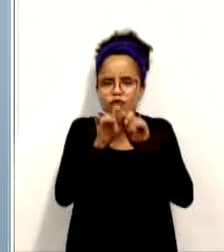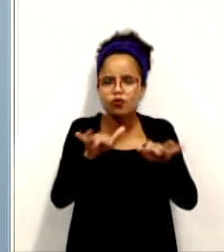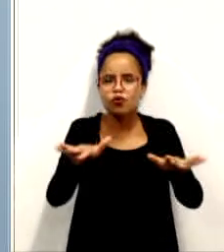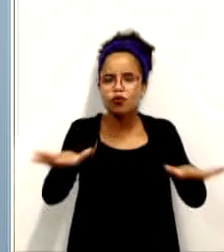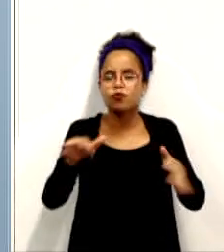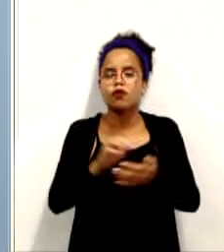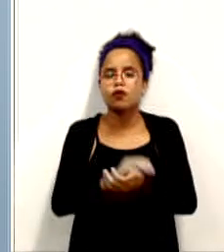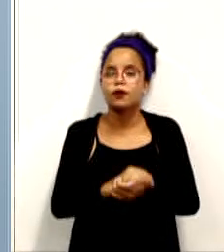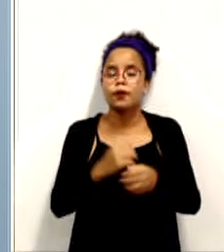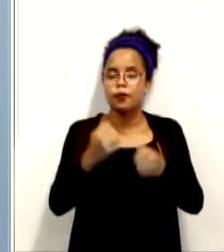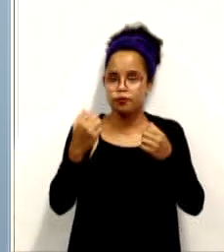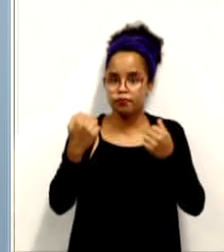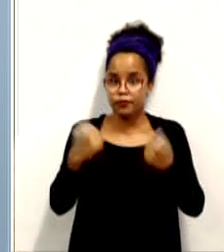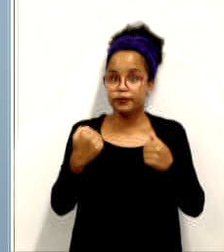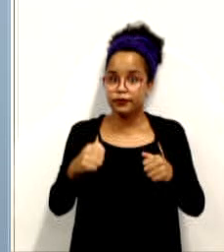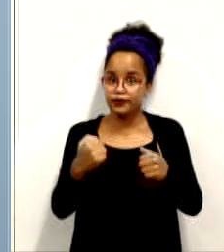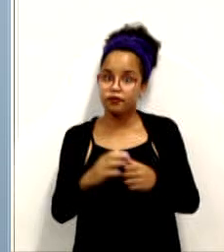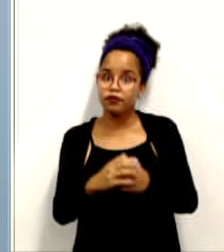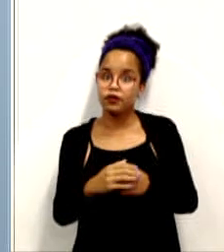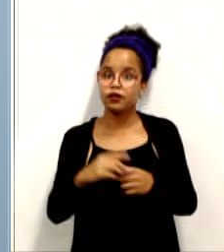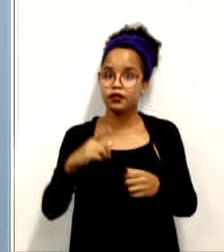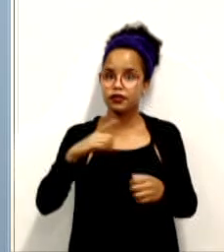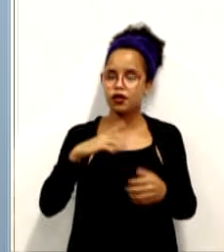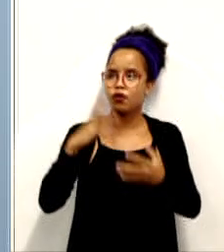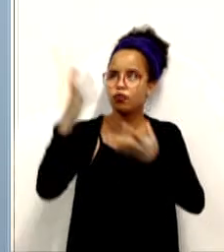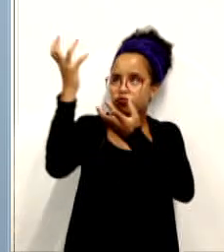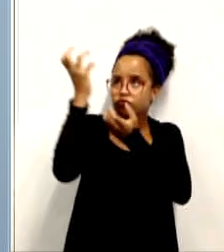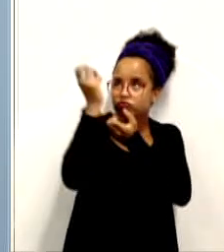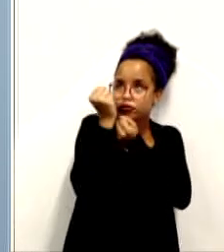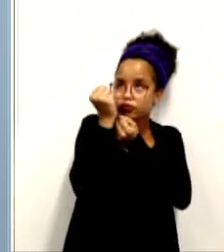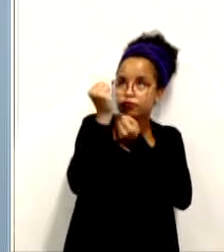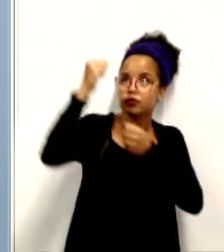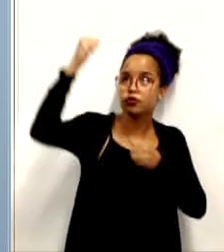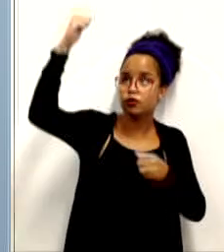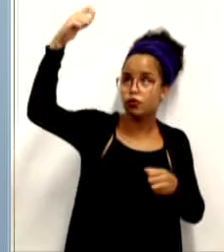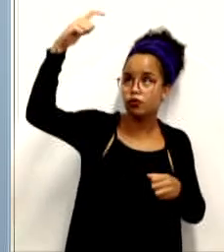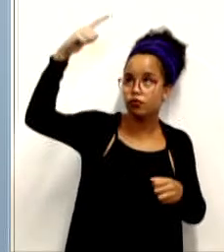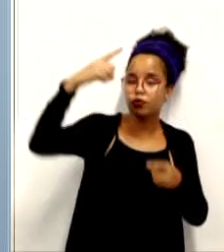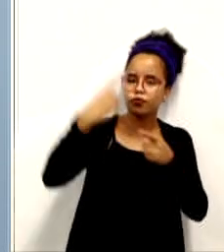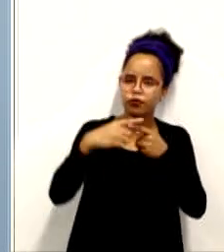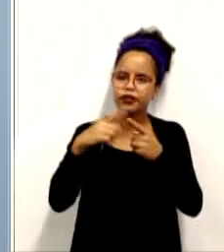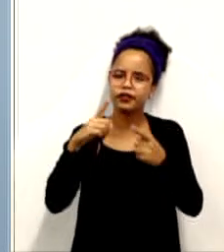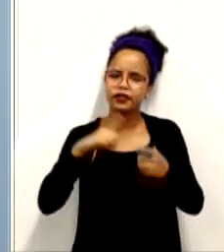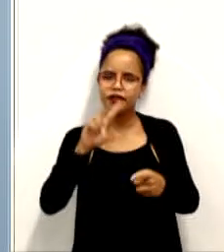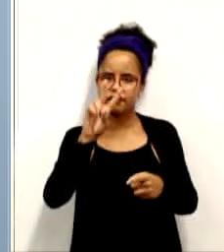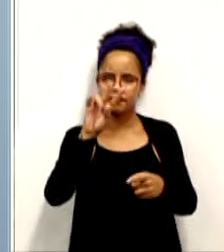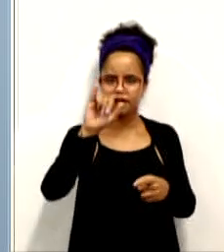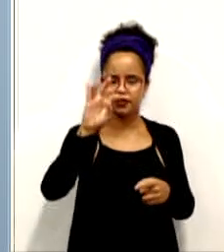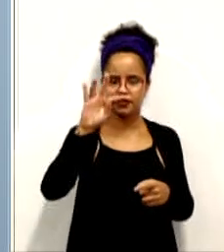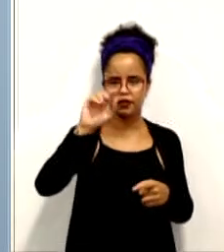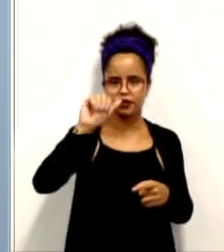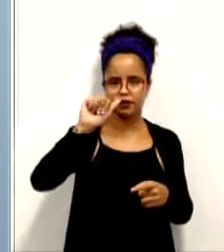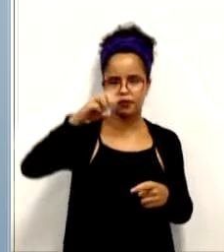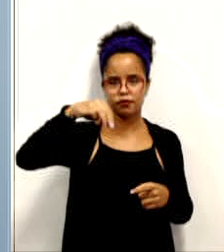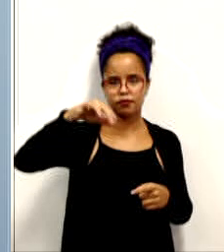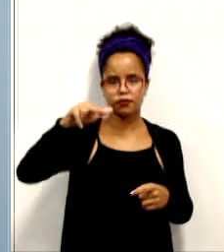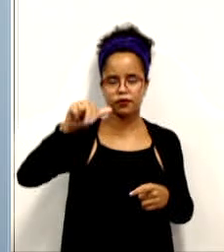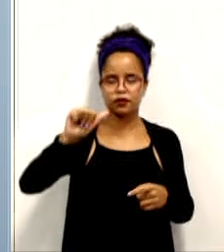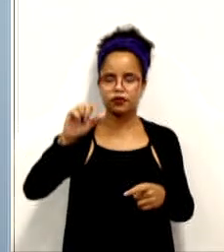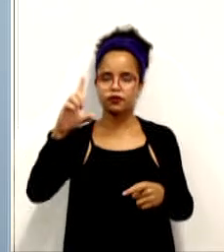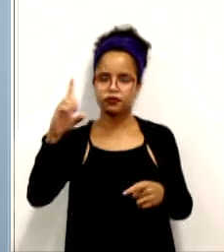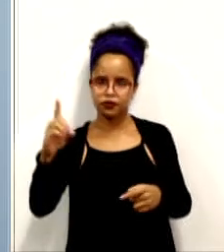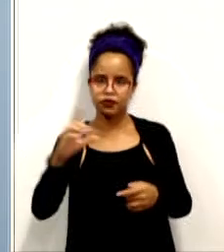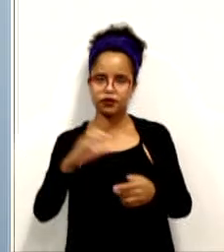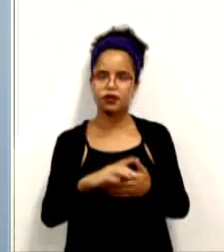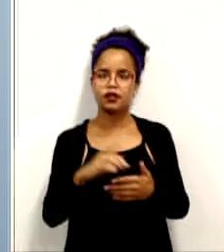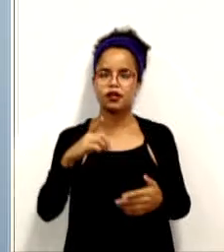pudesse receber aquela luz, porque ali tem vitamina D. A luz é uma fonte de energia, não